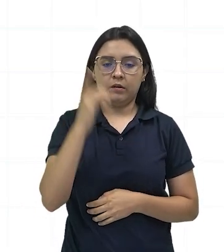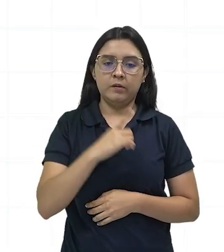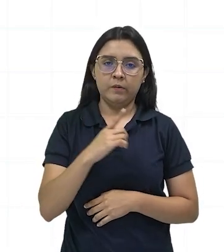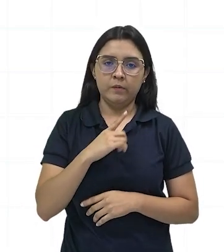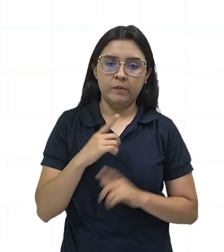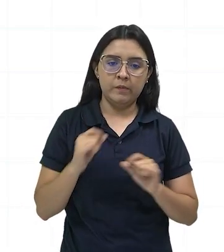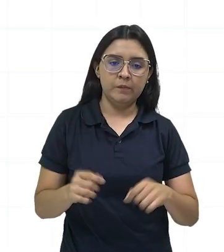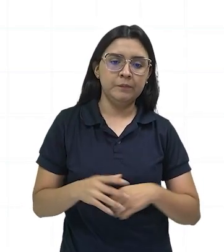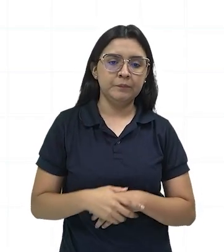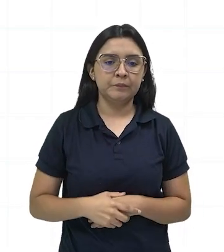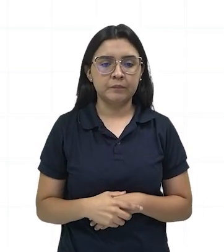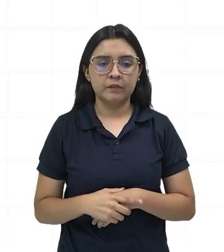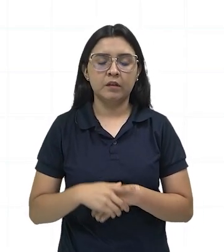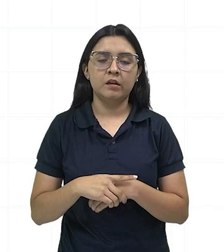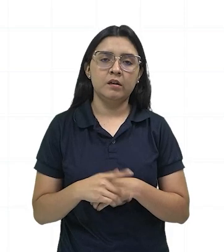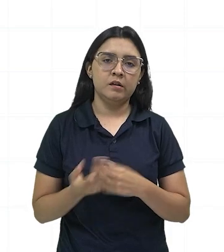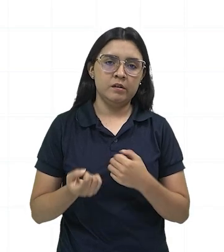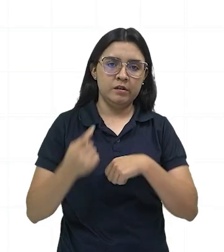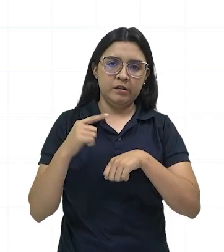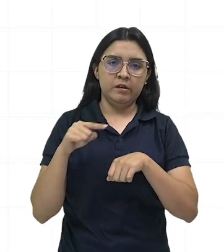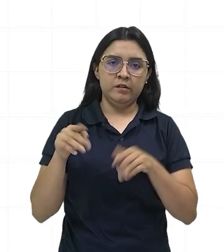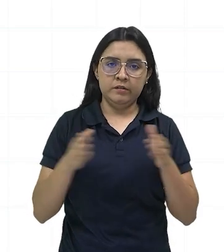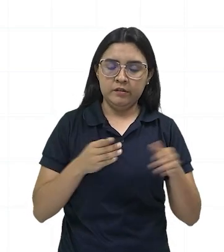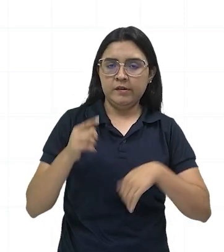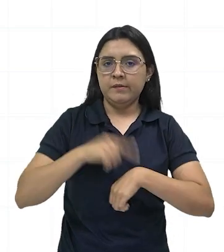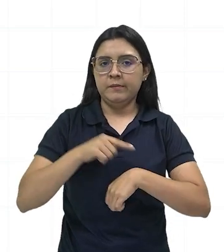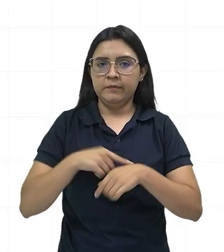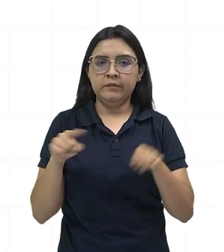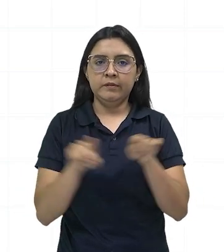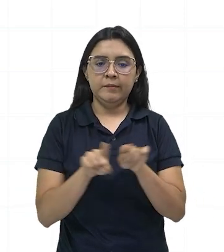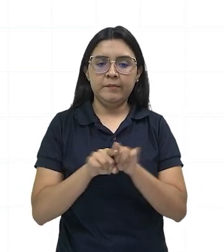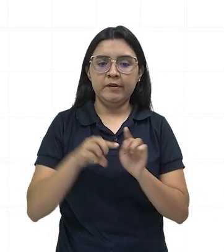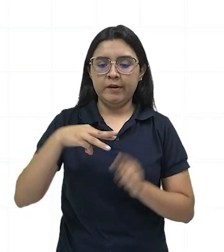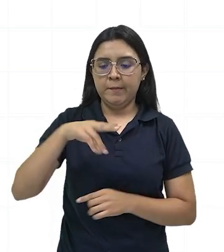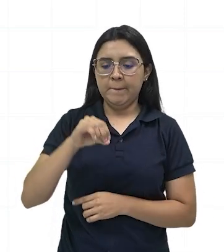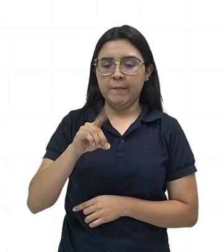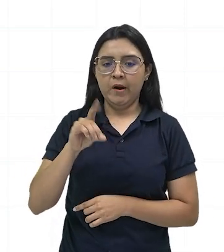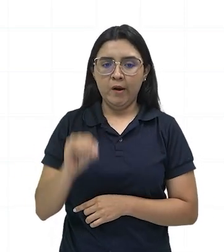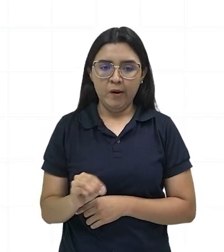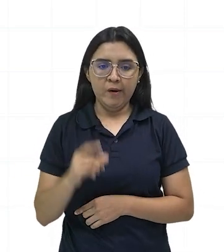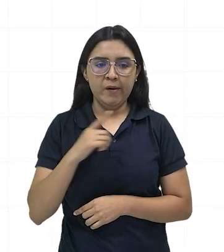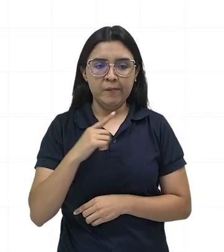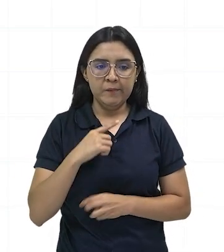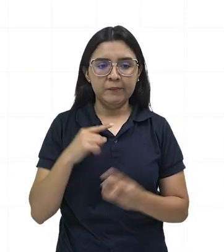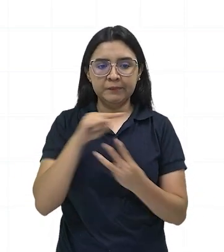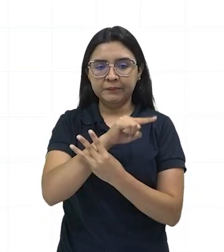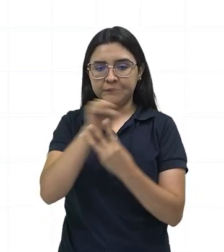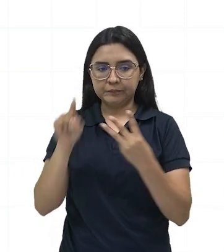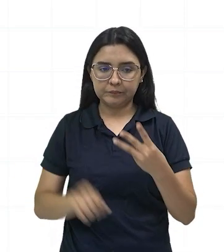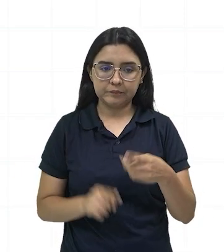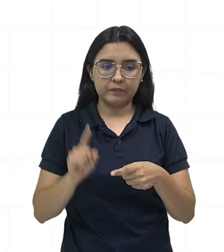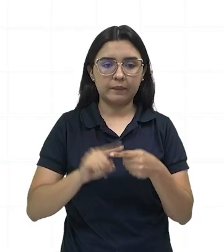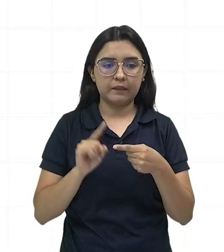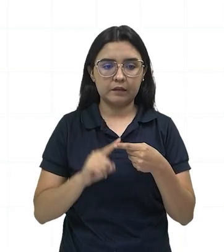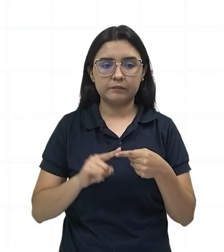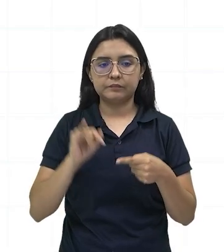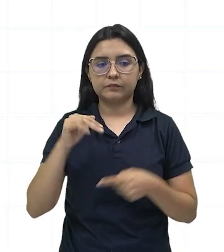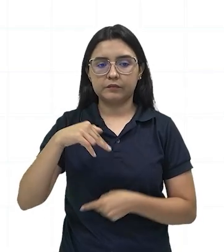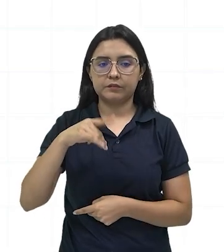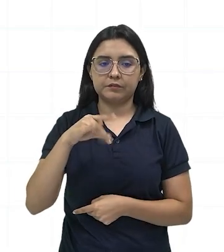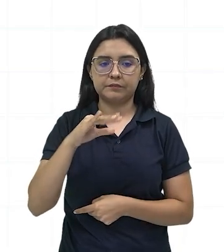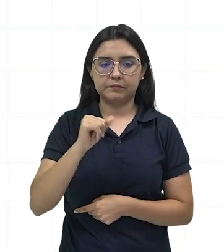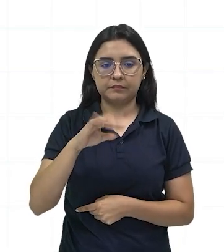tempo e ele pode ter modo. Quando eu falo de modo, eu estou falando de indicativo, de subjuntivo e